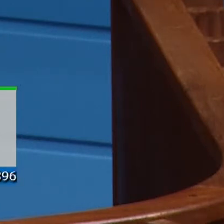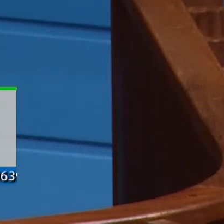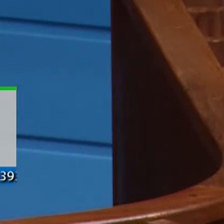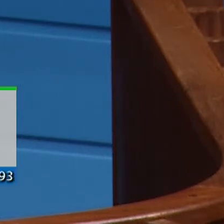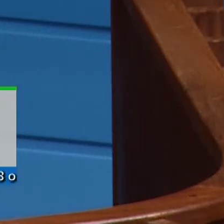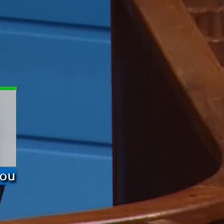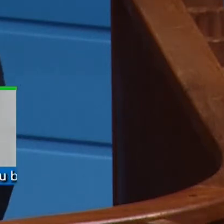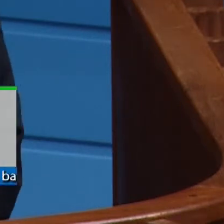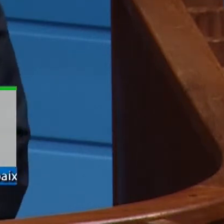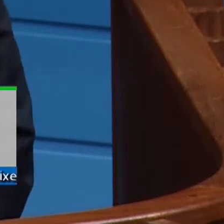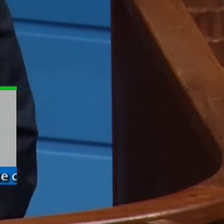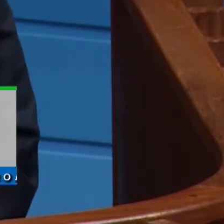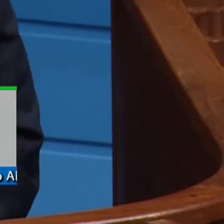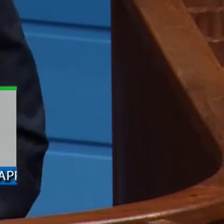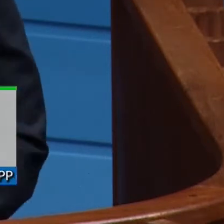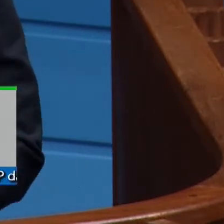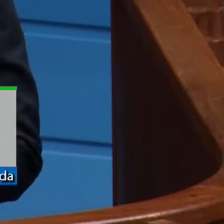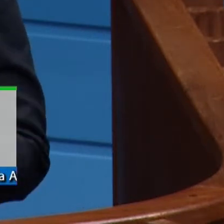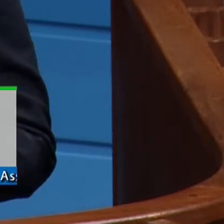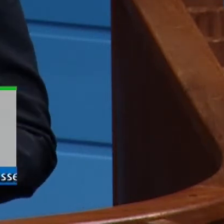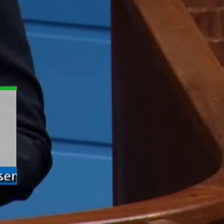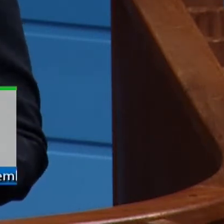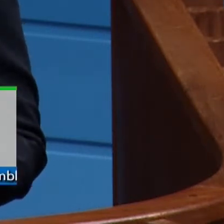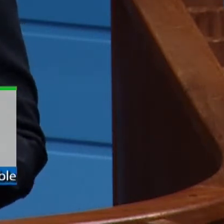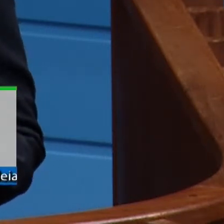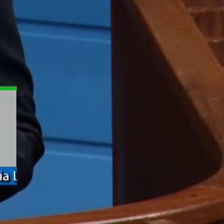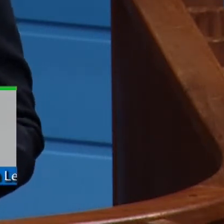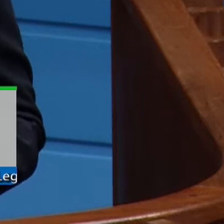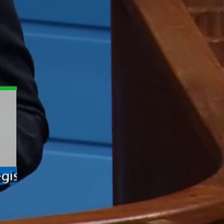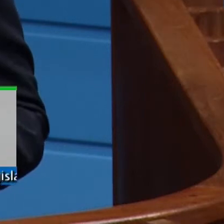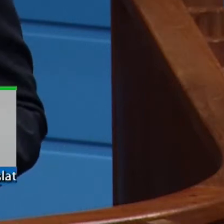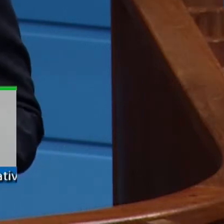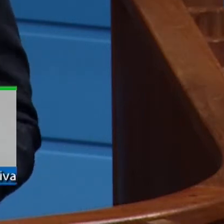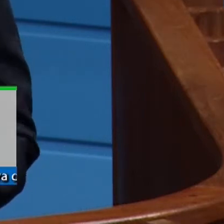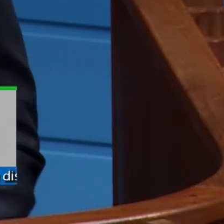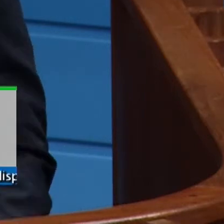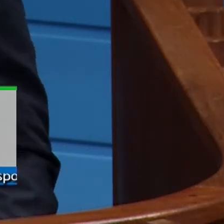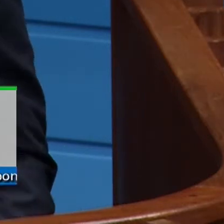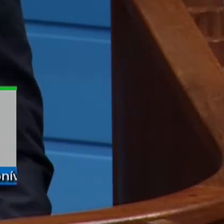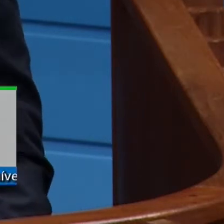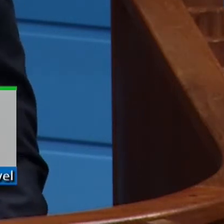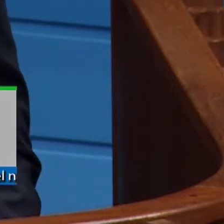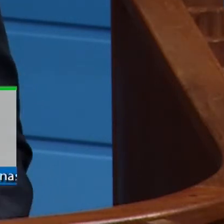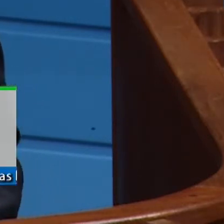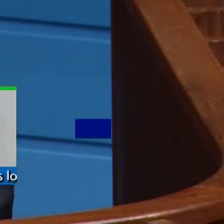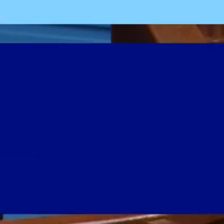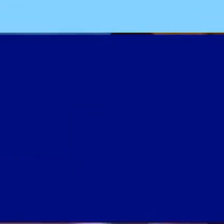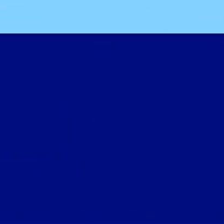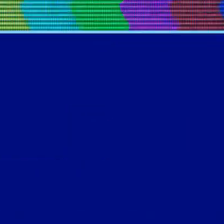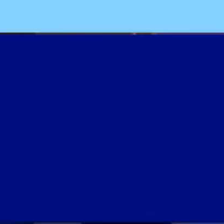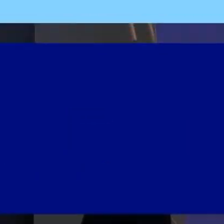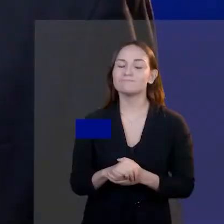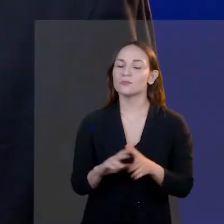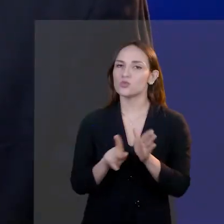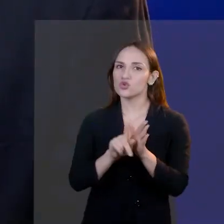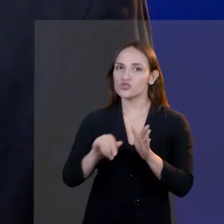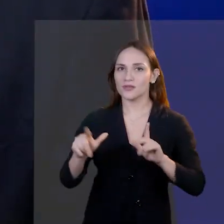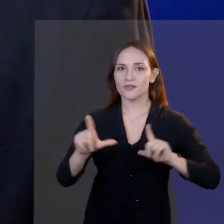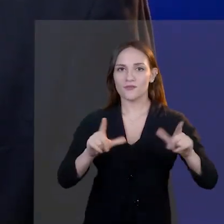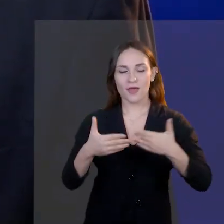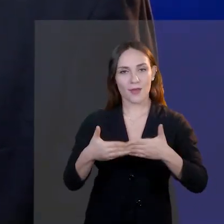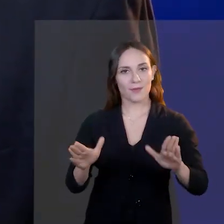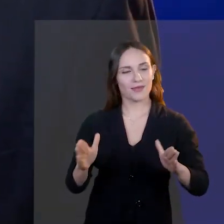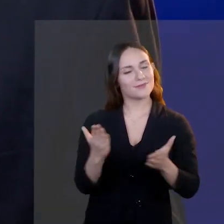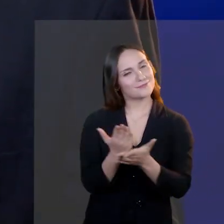8 horas da manhã, nós teremos uma discussão ao longo de todo o dia. O programa